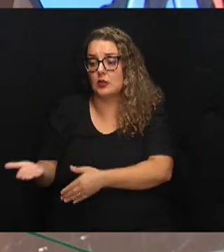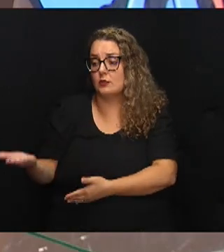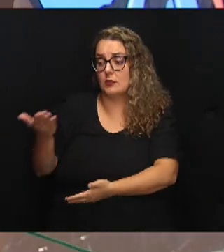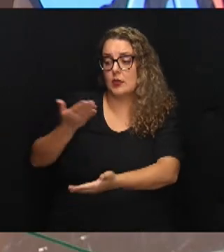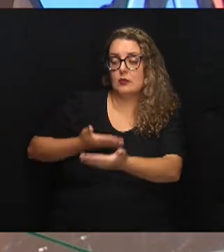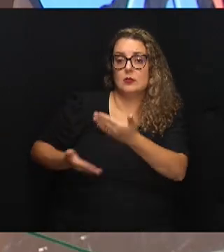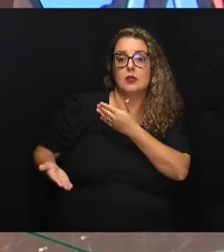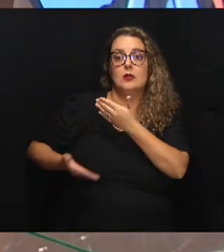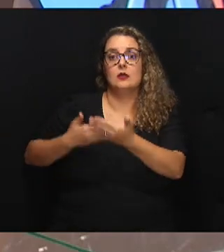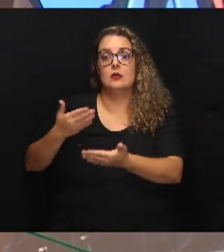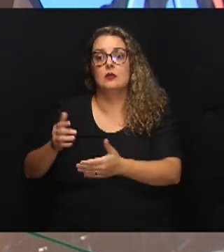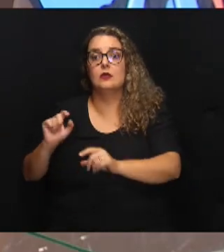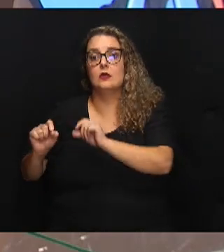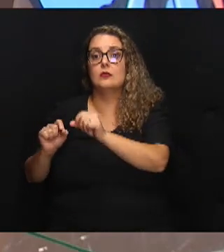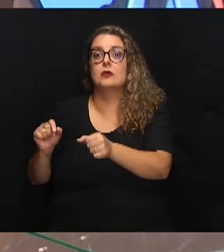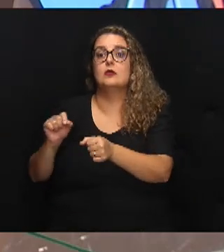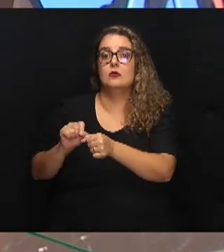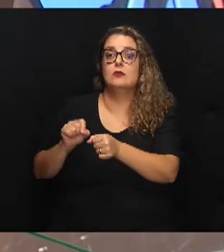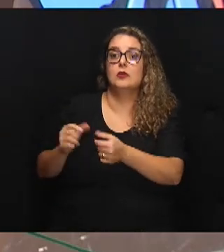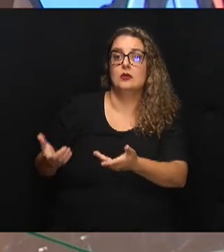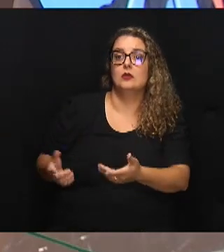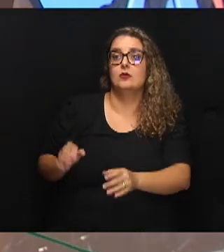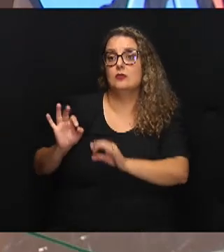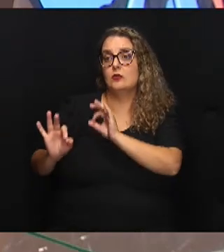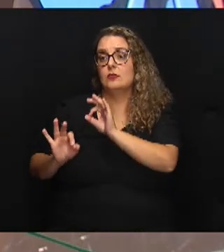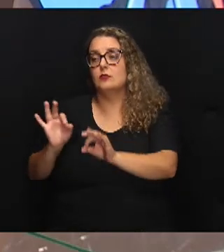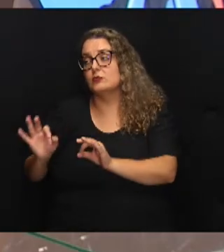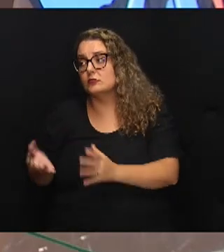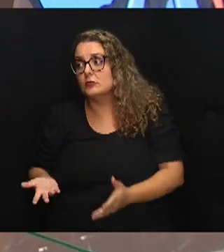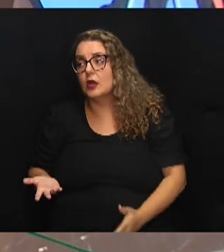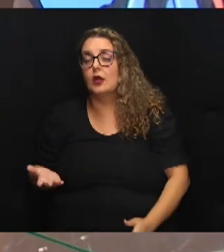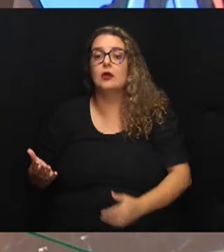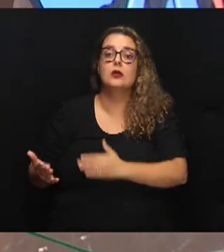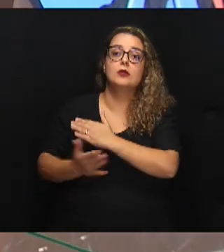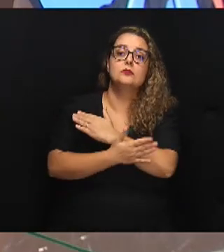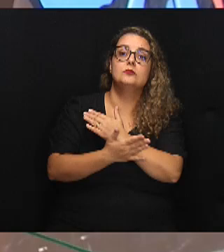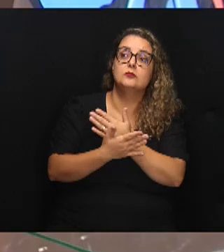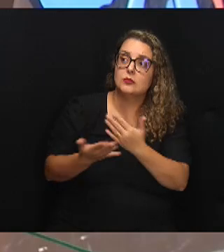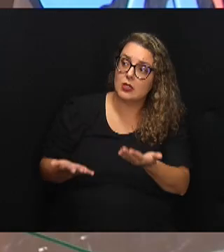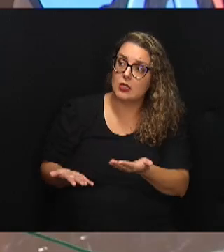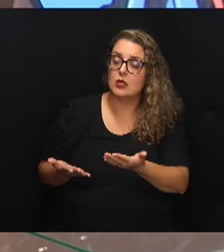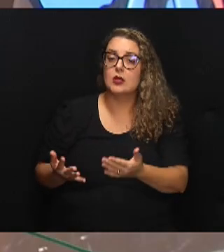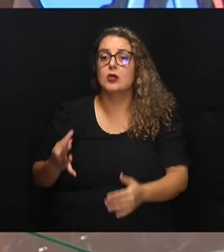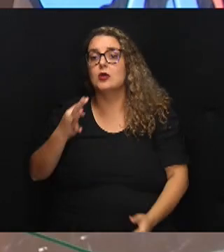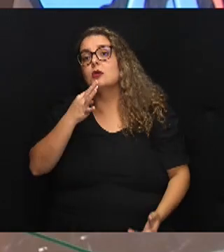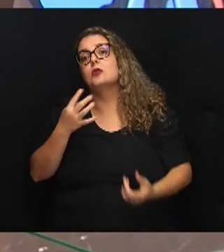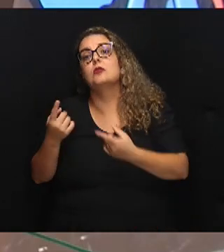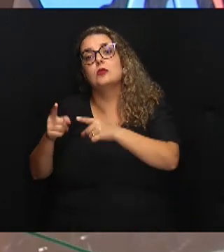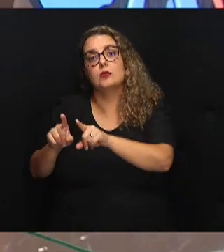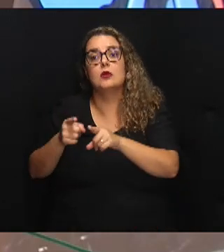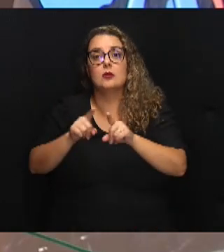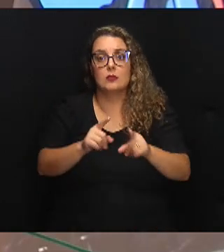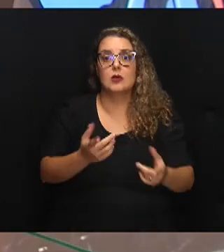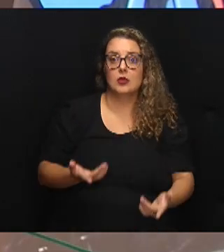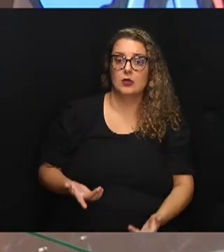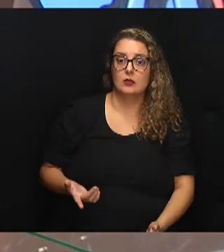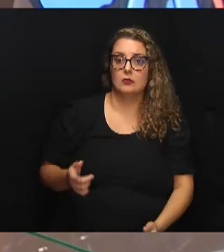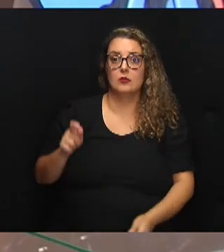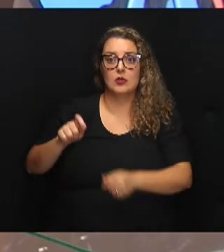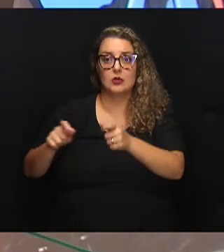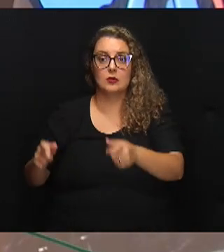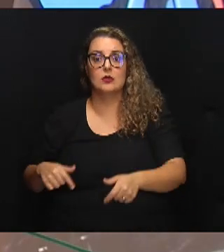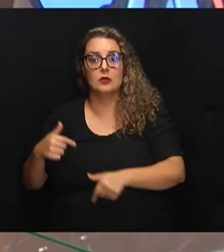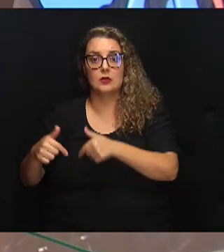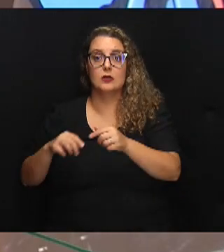outro lado, o que eles estavam fazendo, o que estava dando certo, o que podia ajudar o negócio, conhecer parceiros também, pessoas que trabalhavam